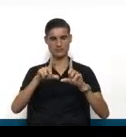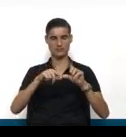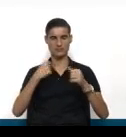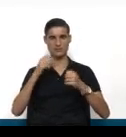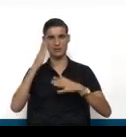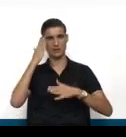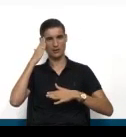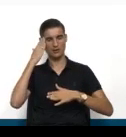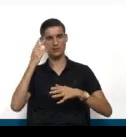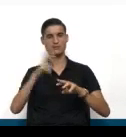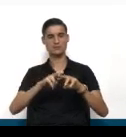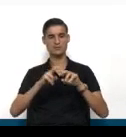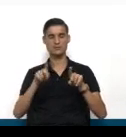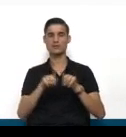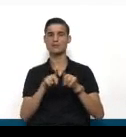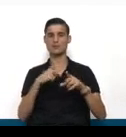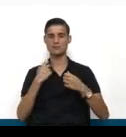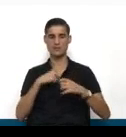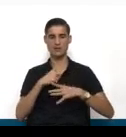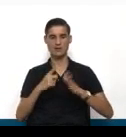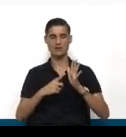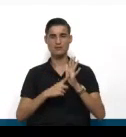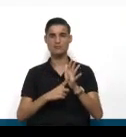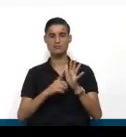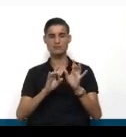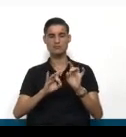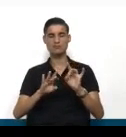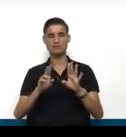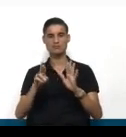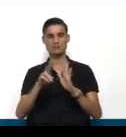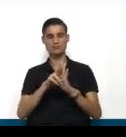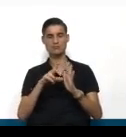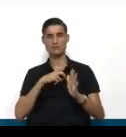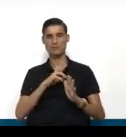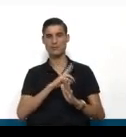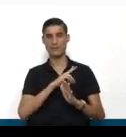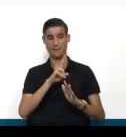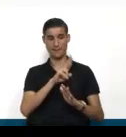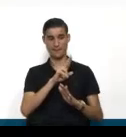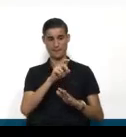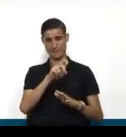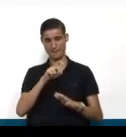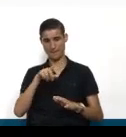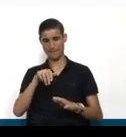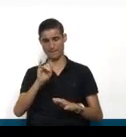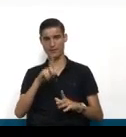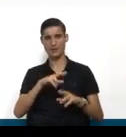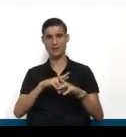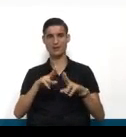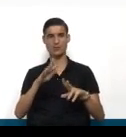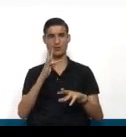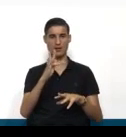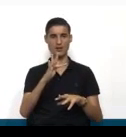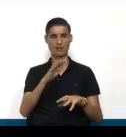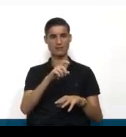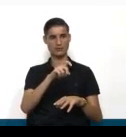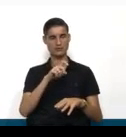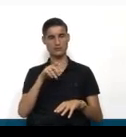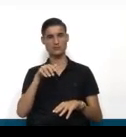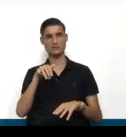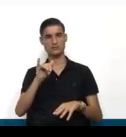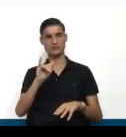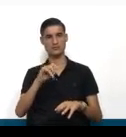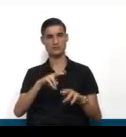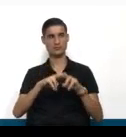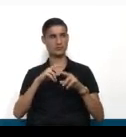que entender. E agora vai apresentar essa representação aqui, em que U de xy vai ser igual a f de xy.